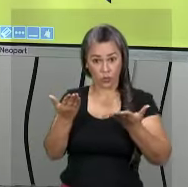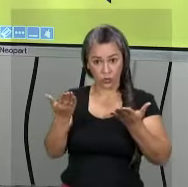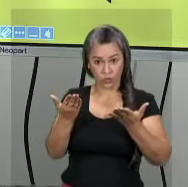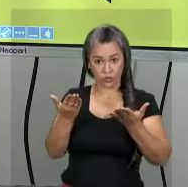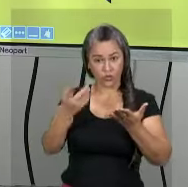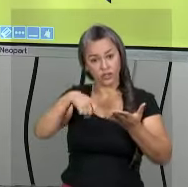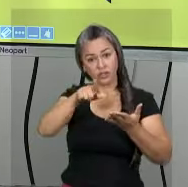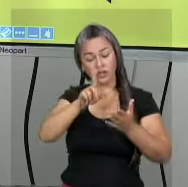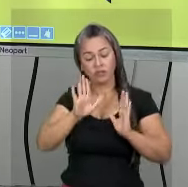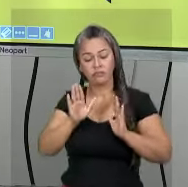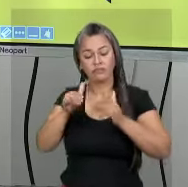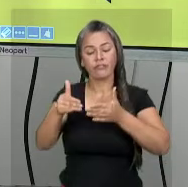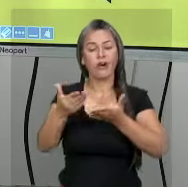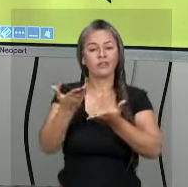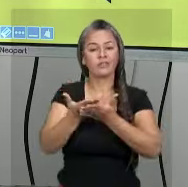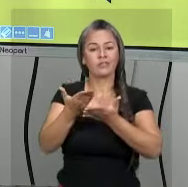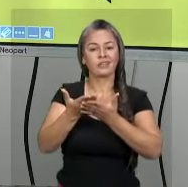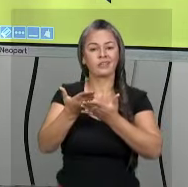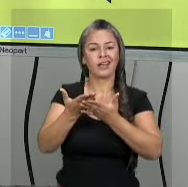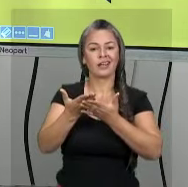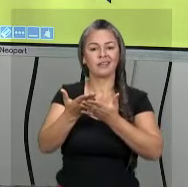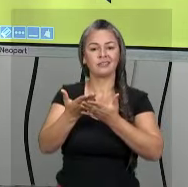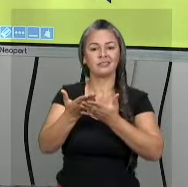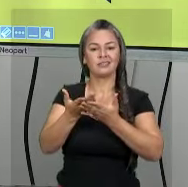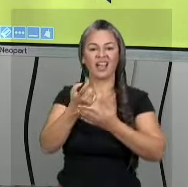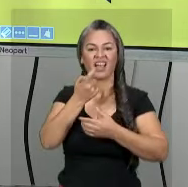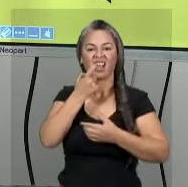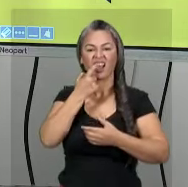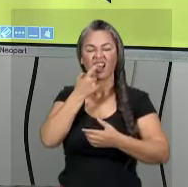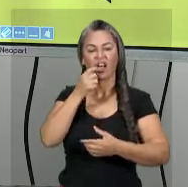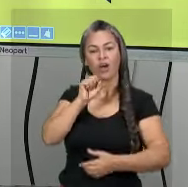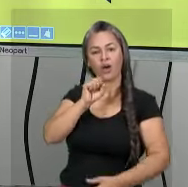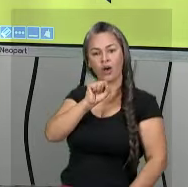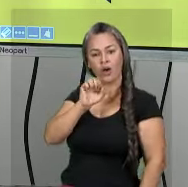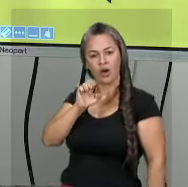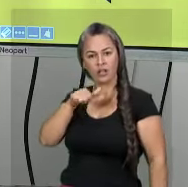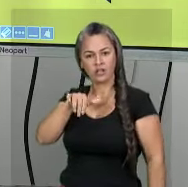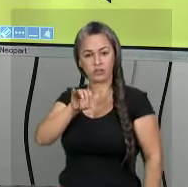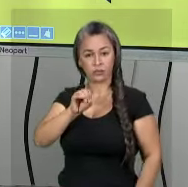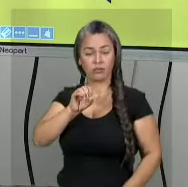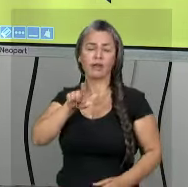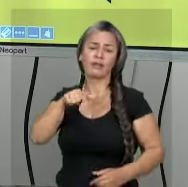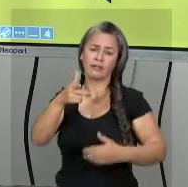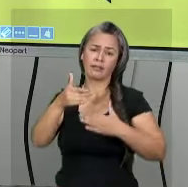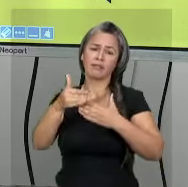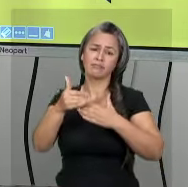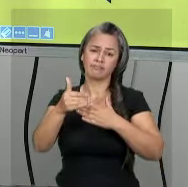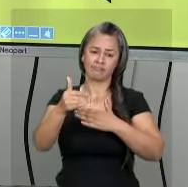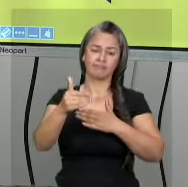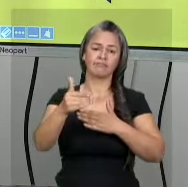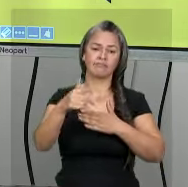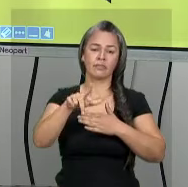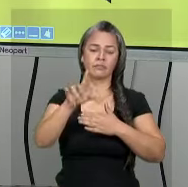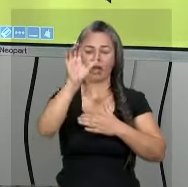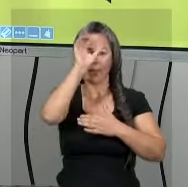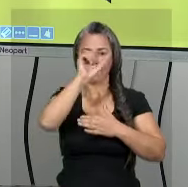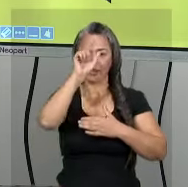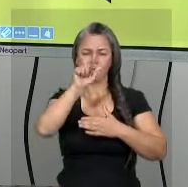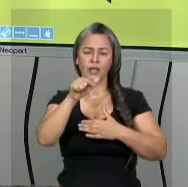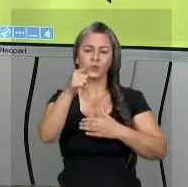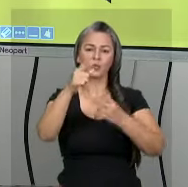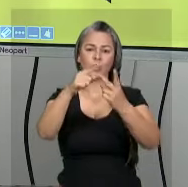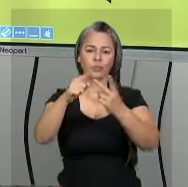ósseo. E nas próximas aulas nós vamos falar um pouco mais do sistema muscular, mas sabendo que